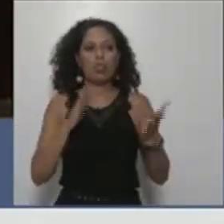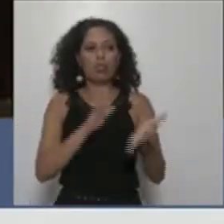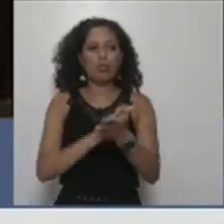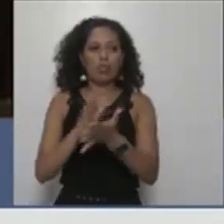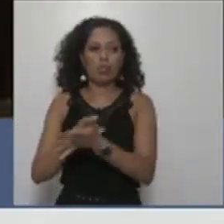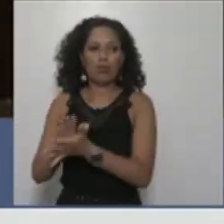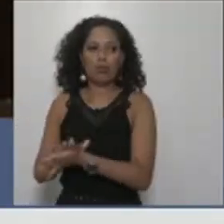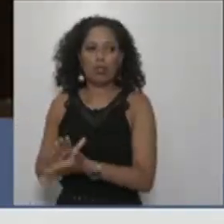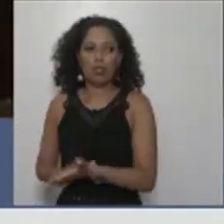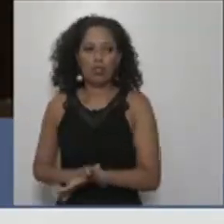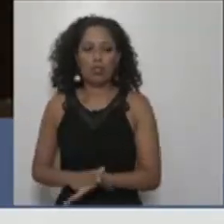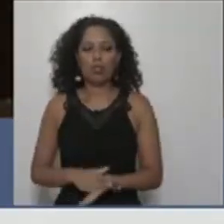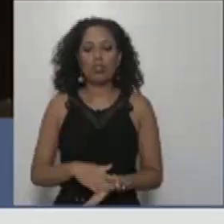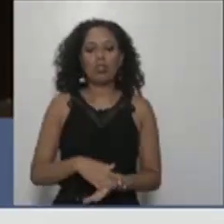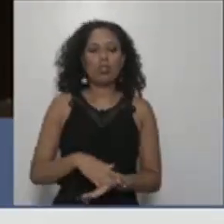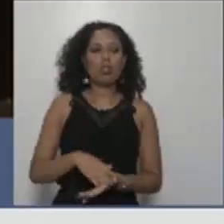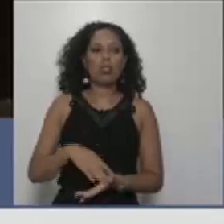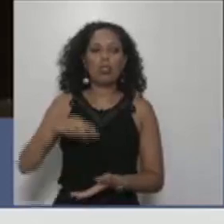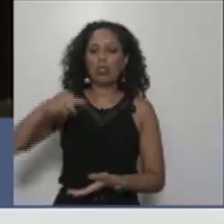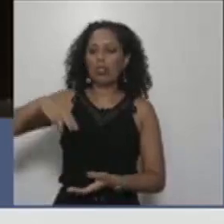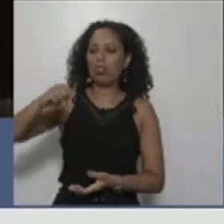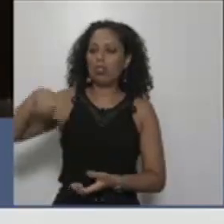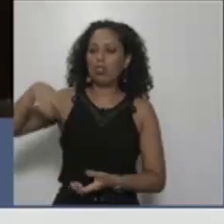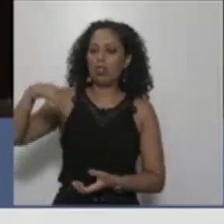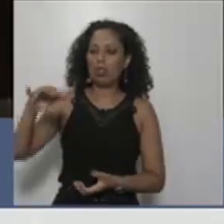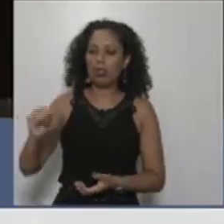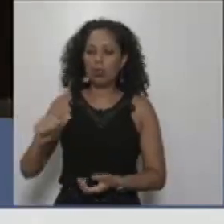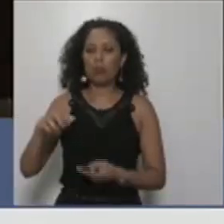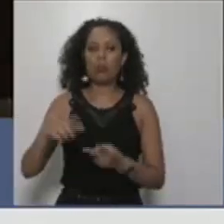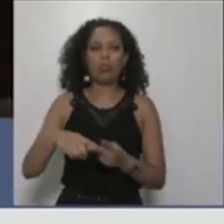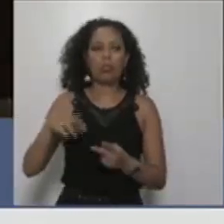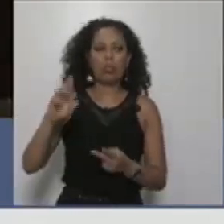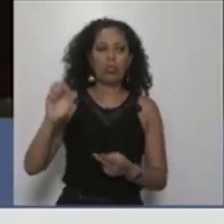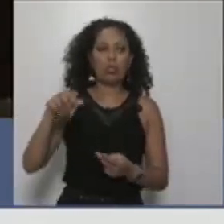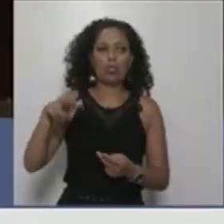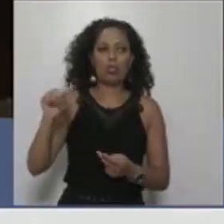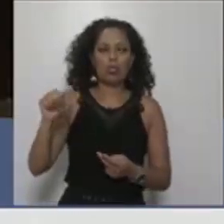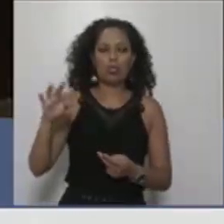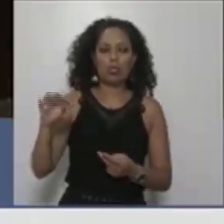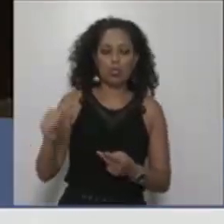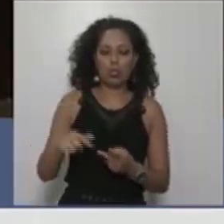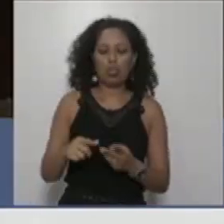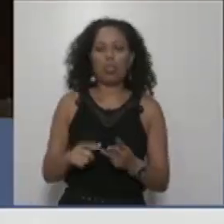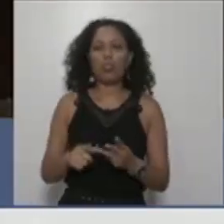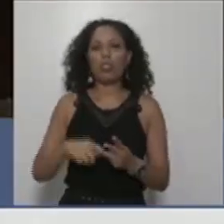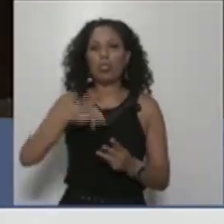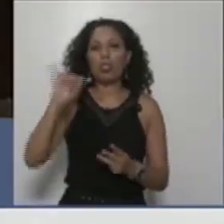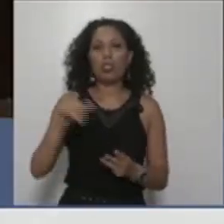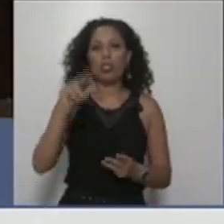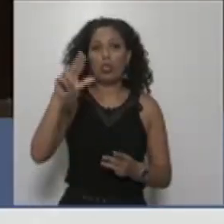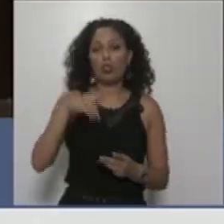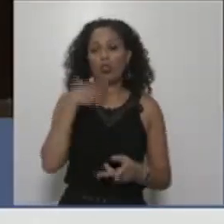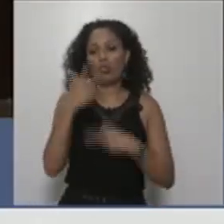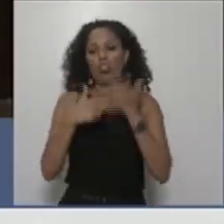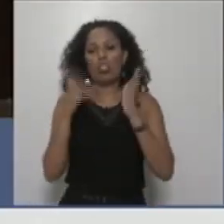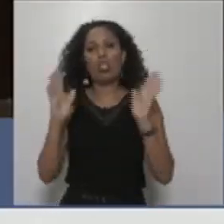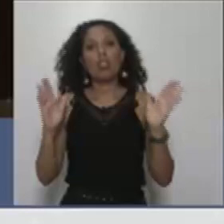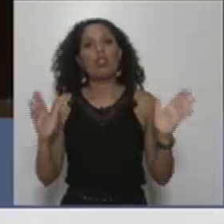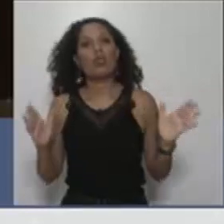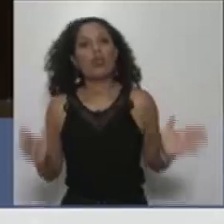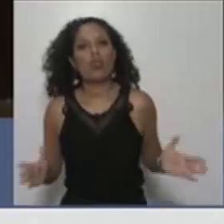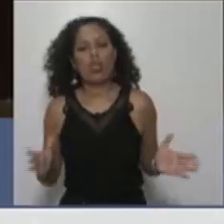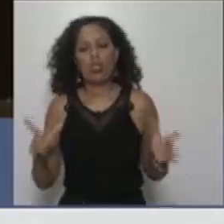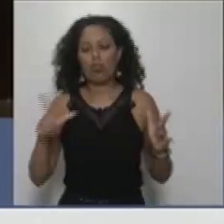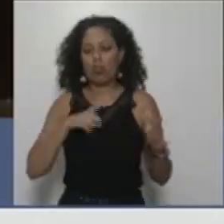na verdade, a fala que foi feita aqui da Mônica, da Renata, da Tia Ju, que eu acho que já trouxeram um panorama da necessidade de um